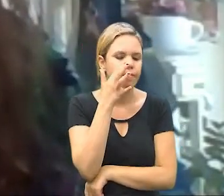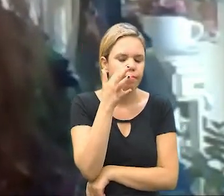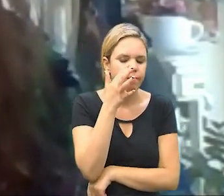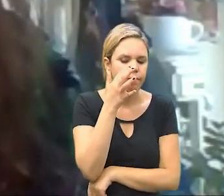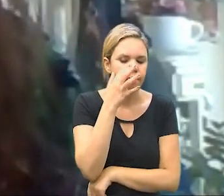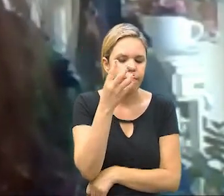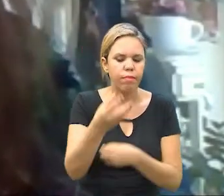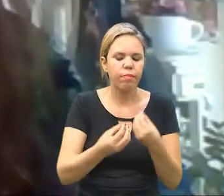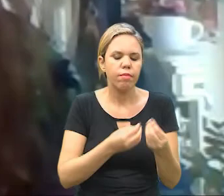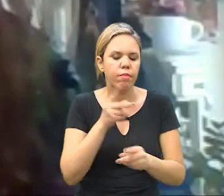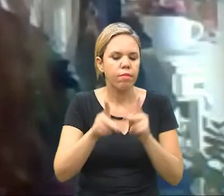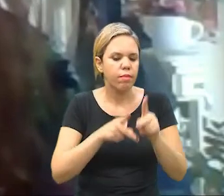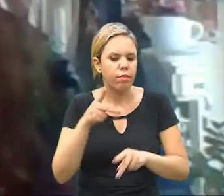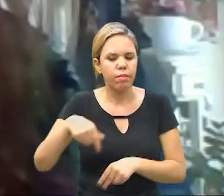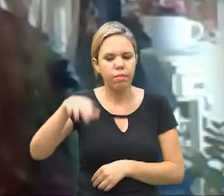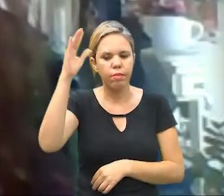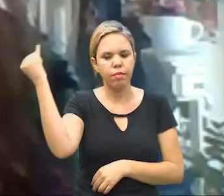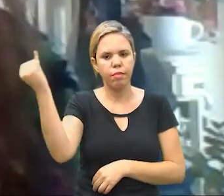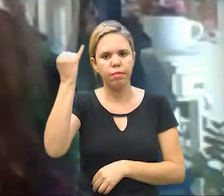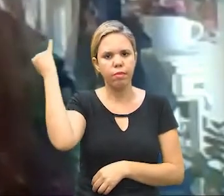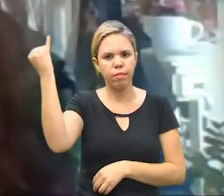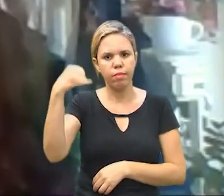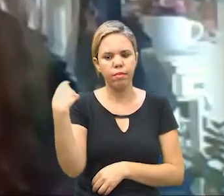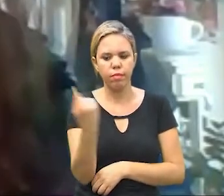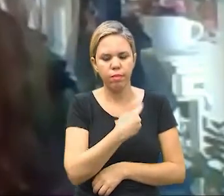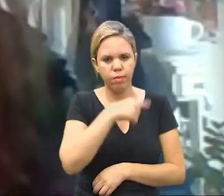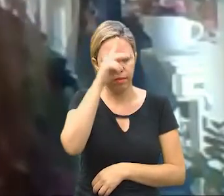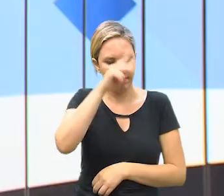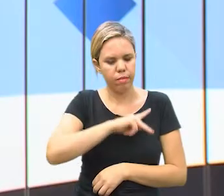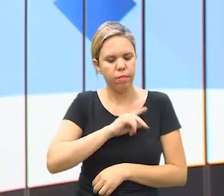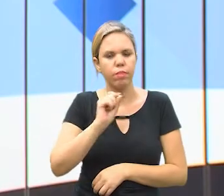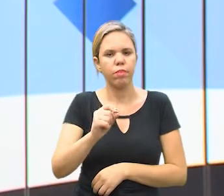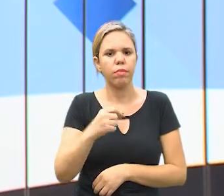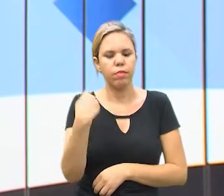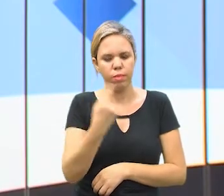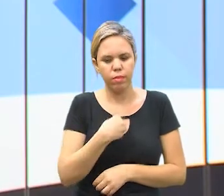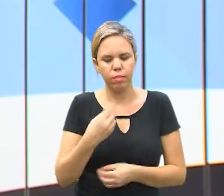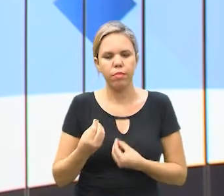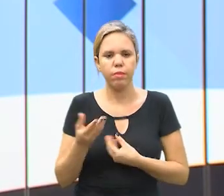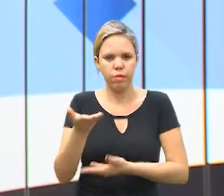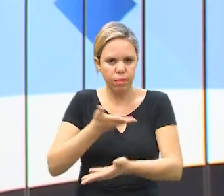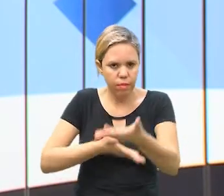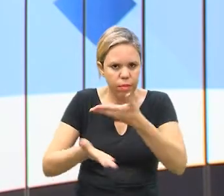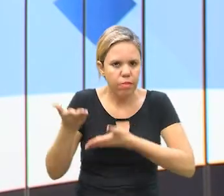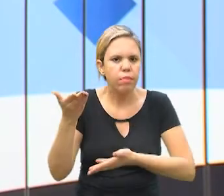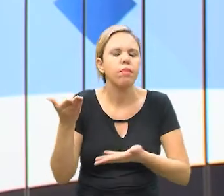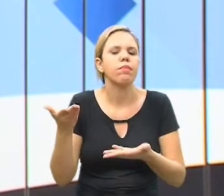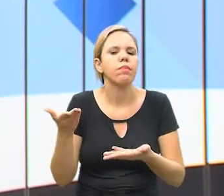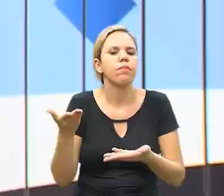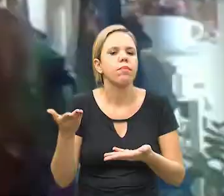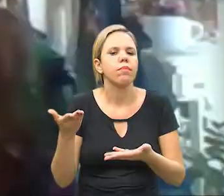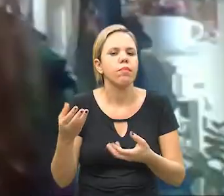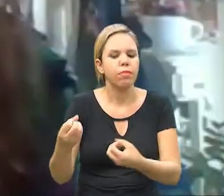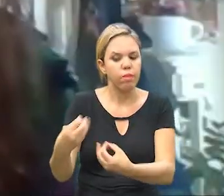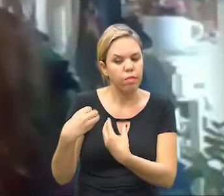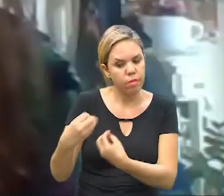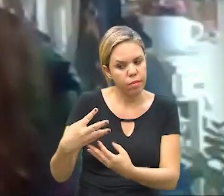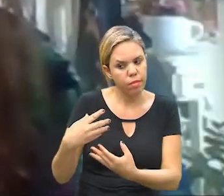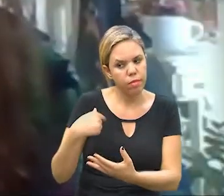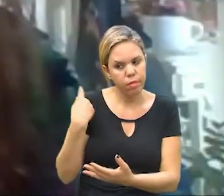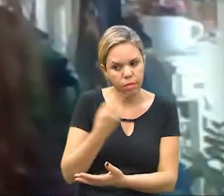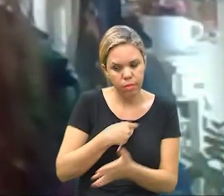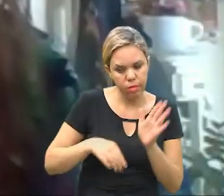como elas são muito mais importantes para a gente do que nós para eles. Eles nos ensinam